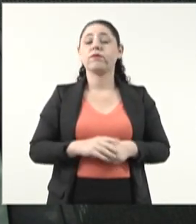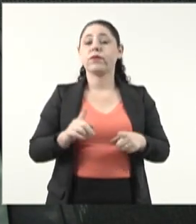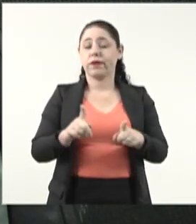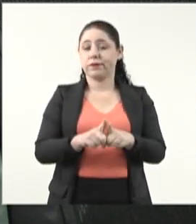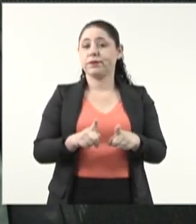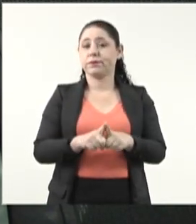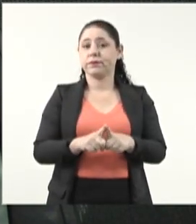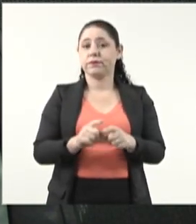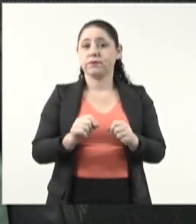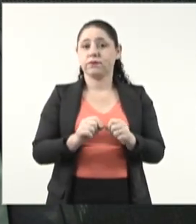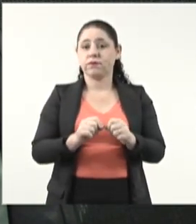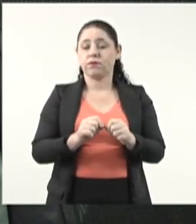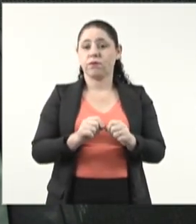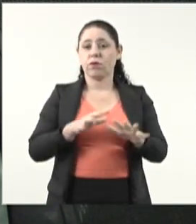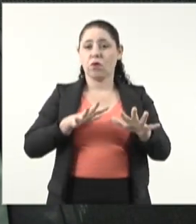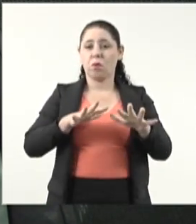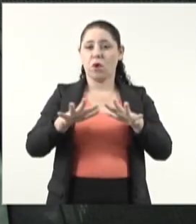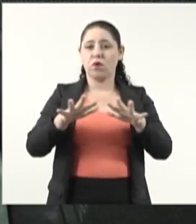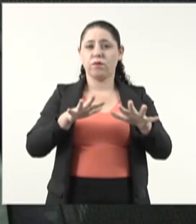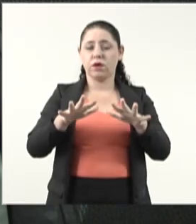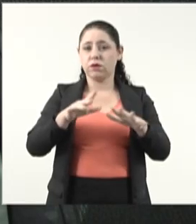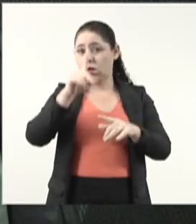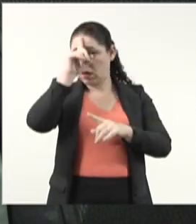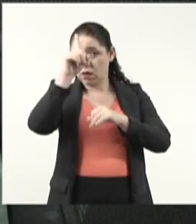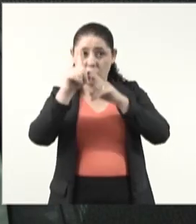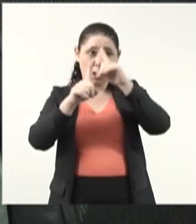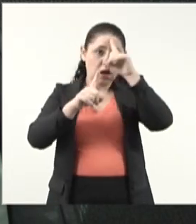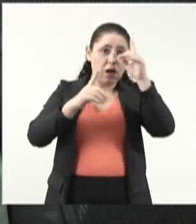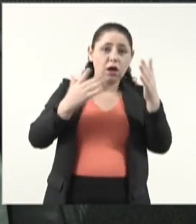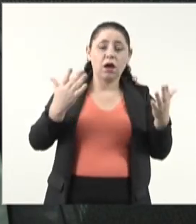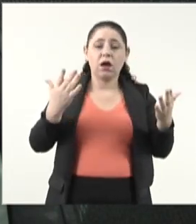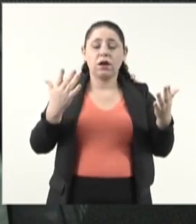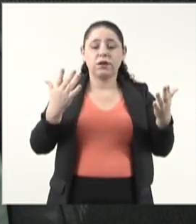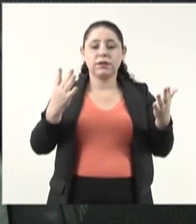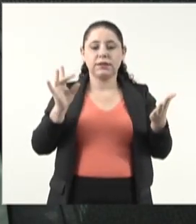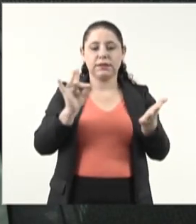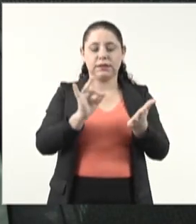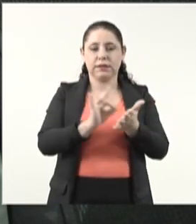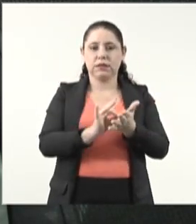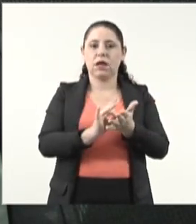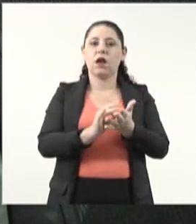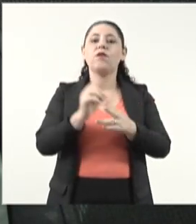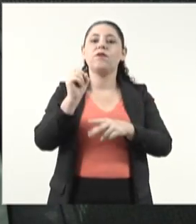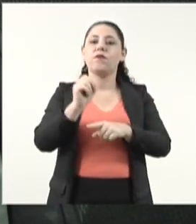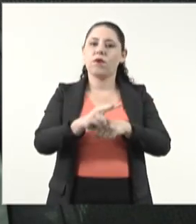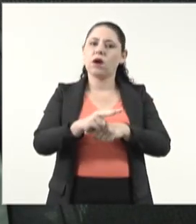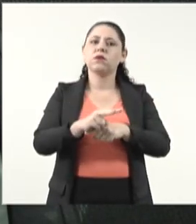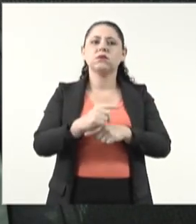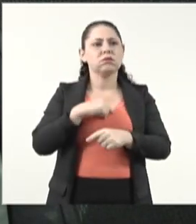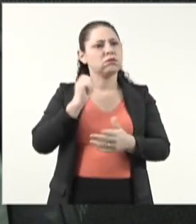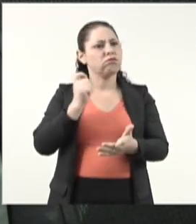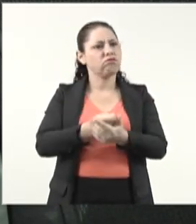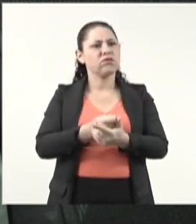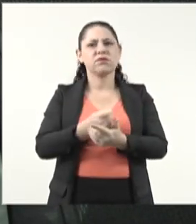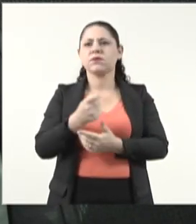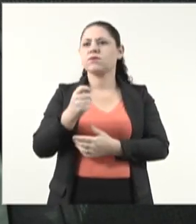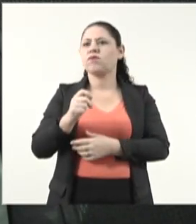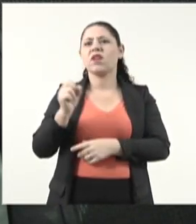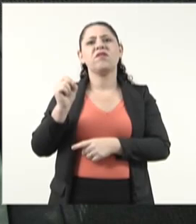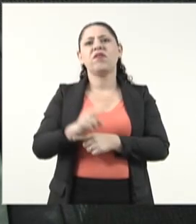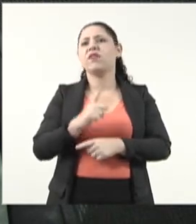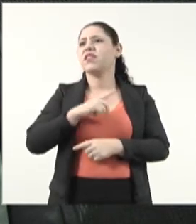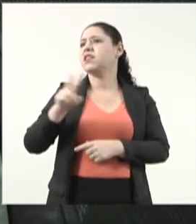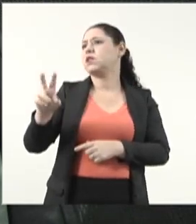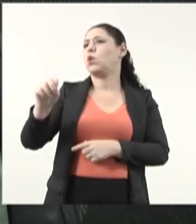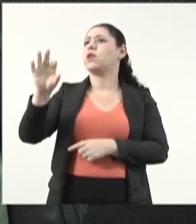motivar esse movimento para essa ideia da garantia das cadeiras. Uma coisa é a garantia das vagas. Nós vamos